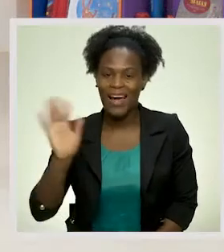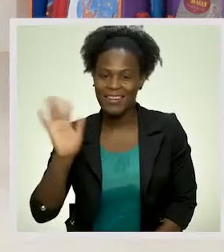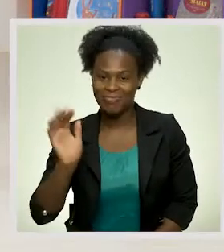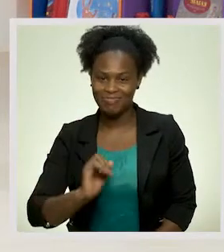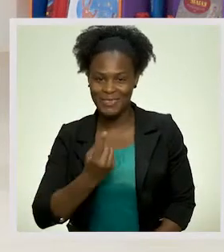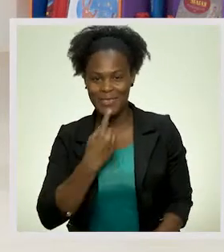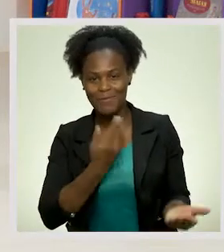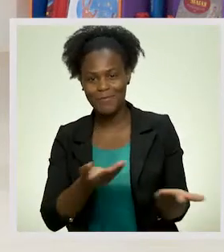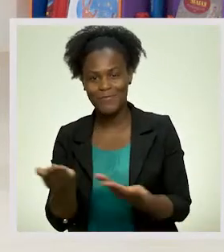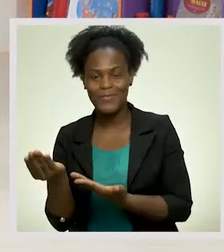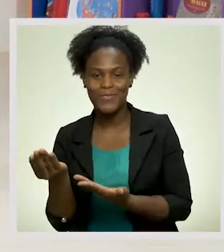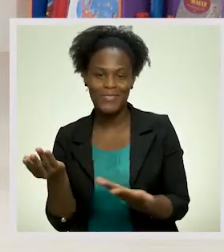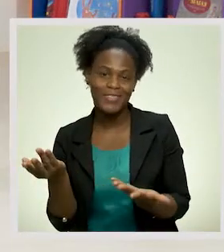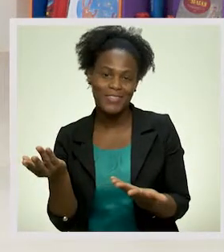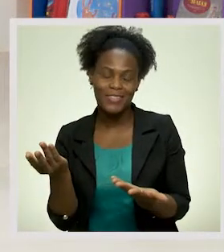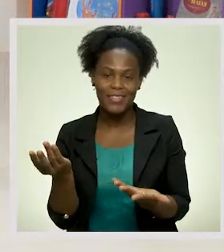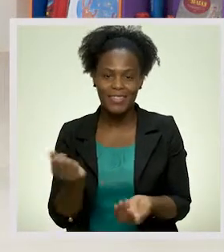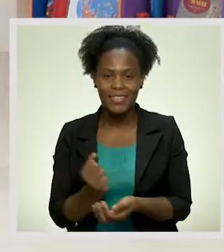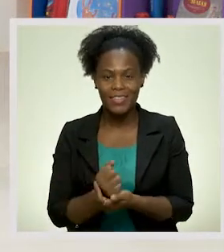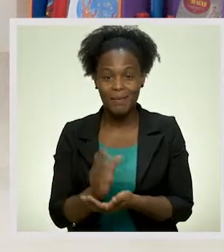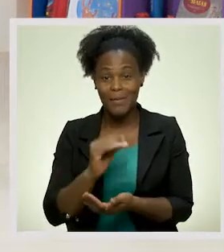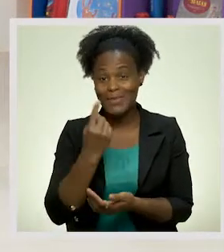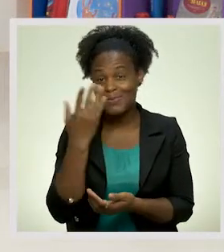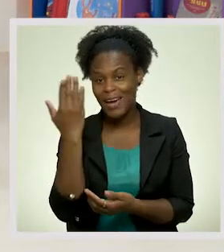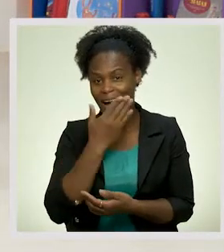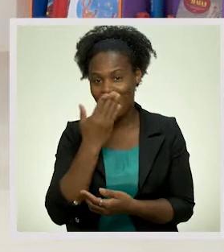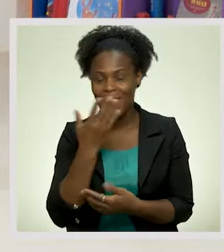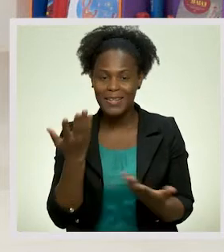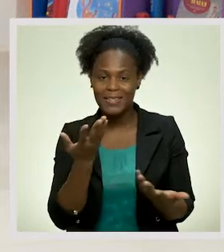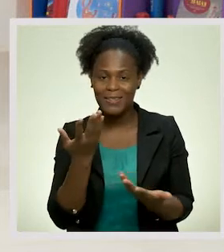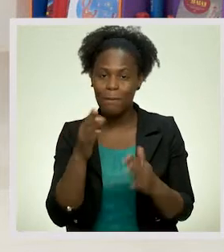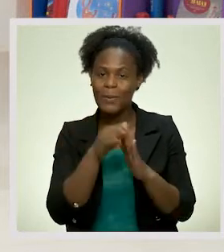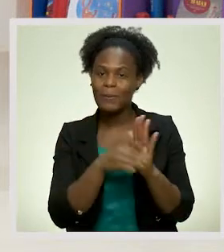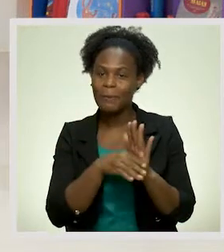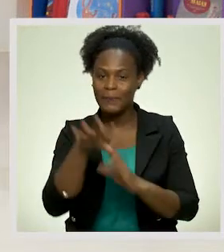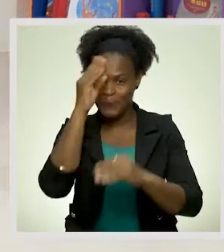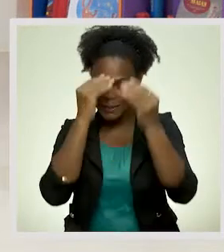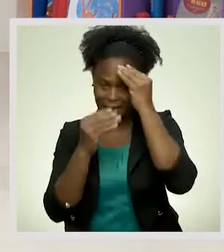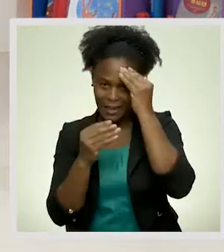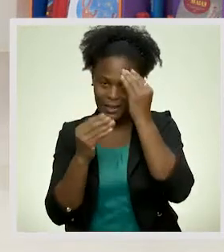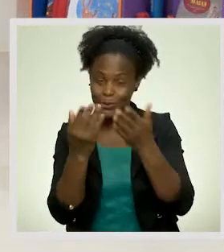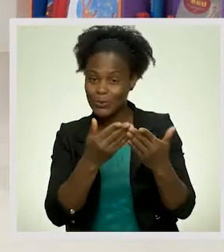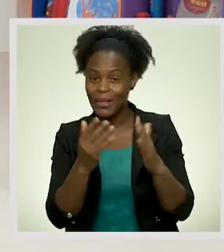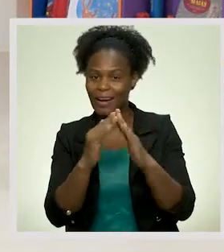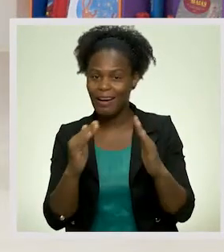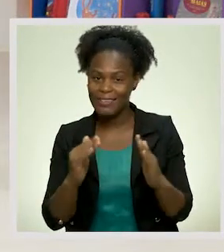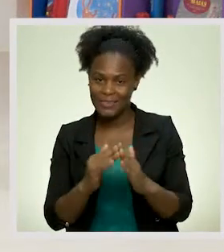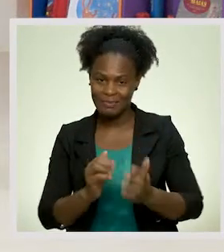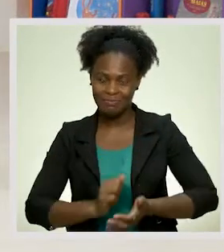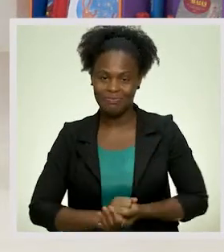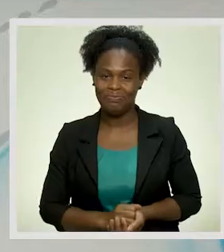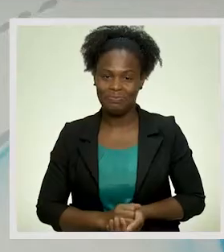Sejam bem-vindos a mais uma aula no programa Aprender e Estudar em